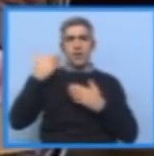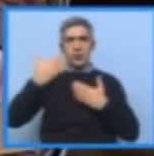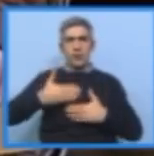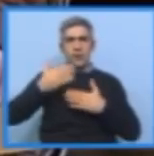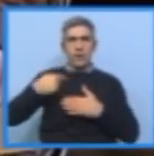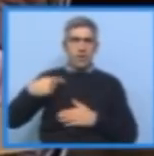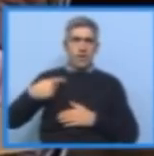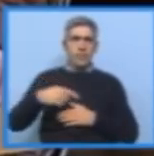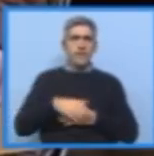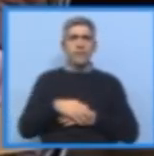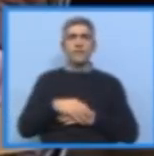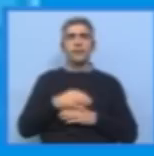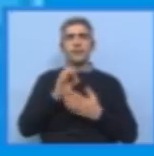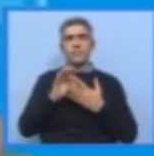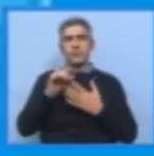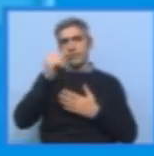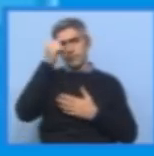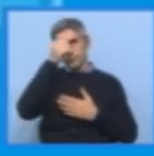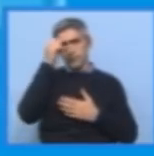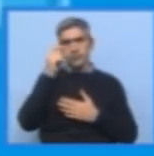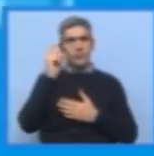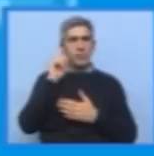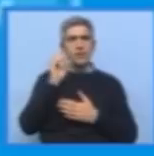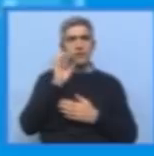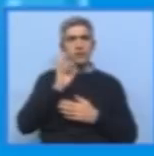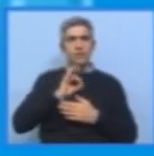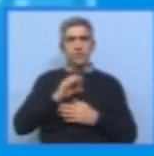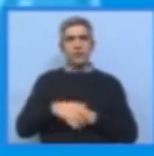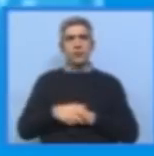dia, concretamente no domingo, dia do Senhor,